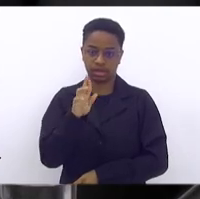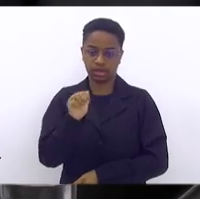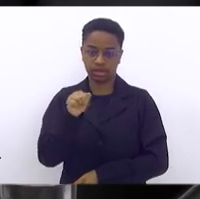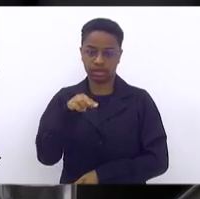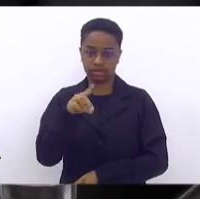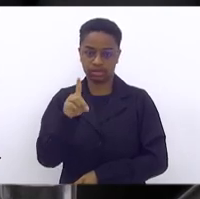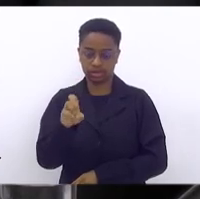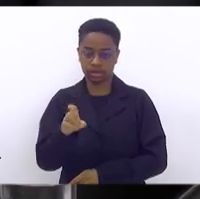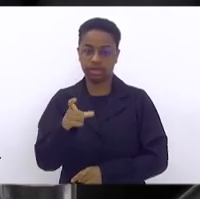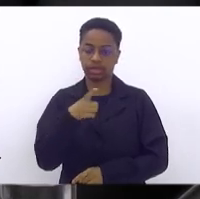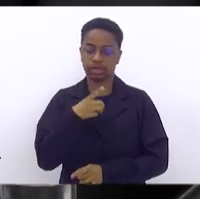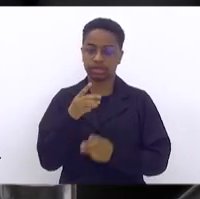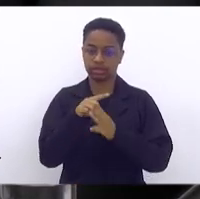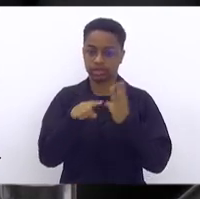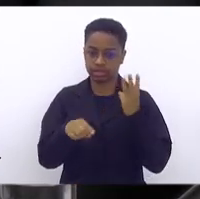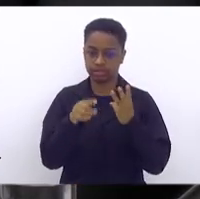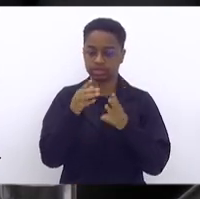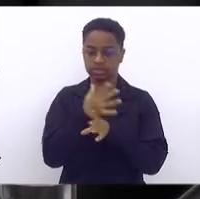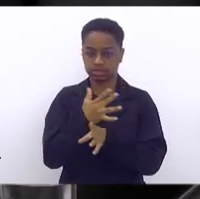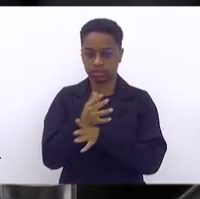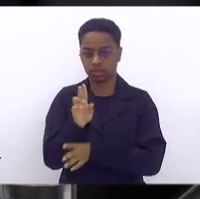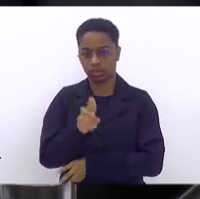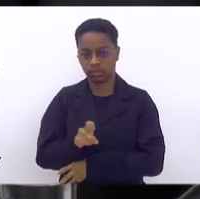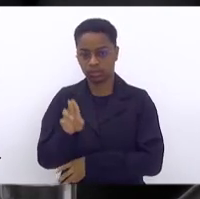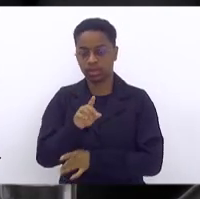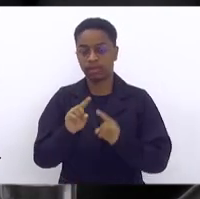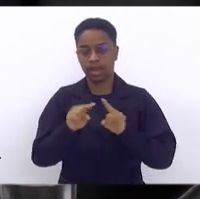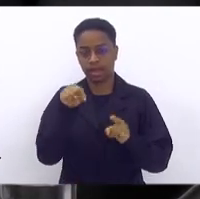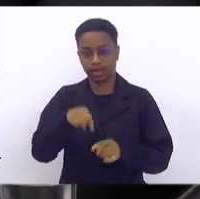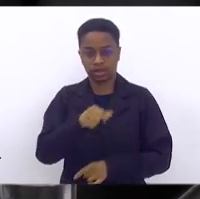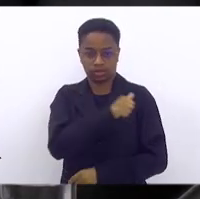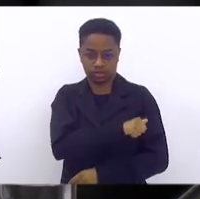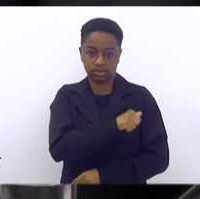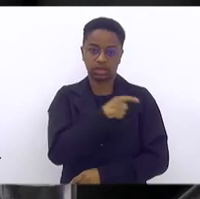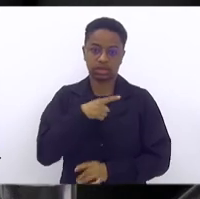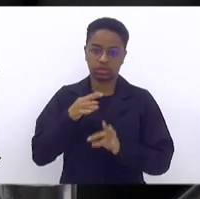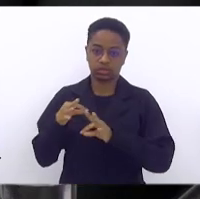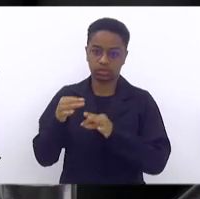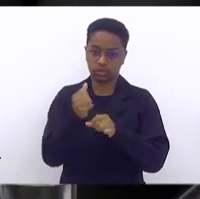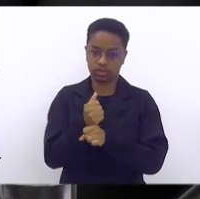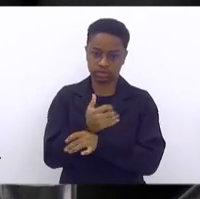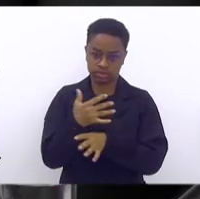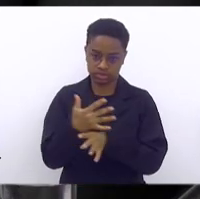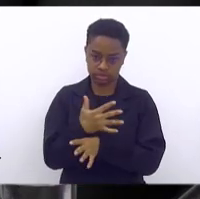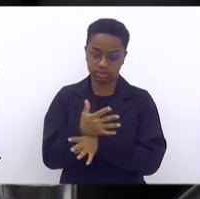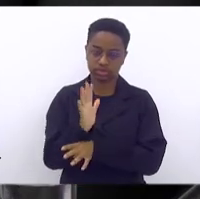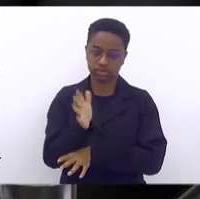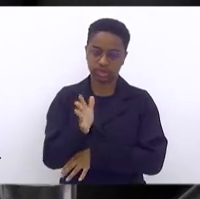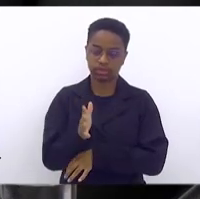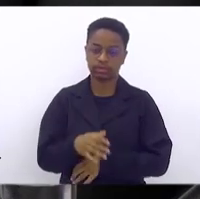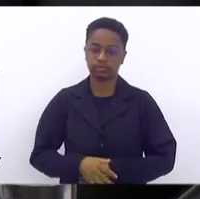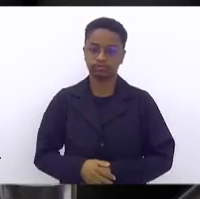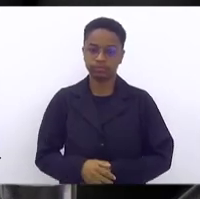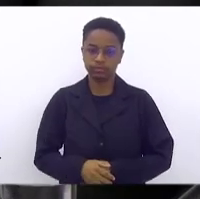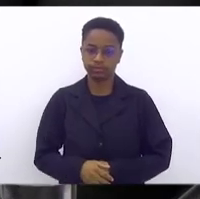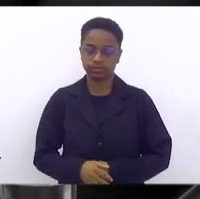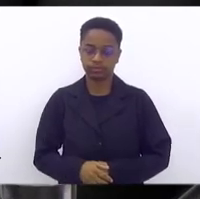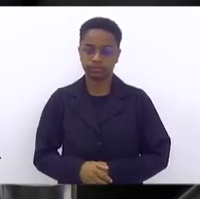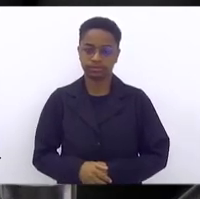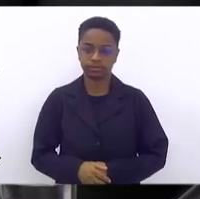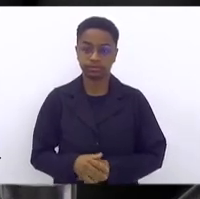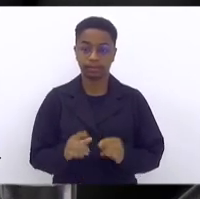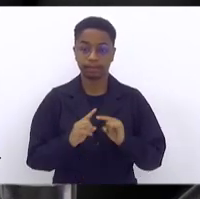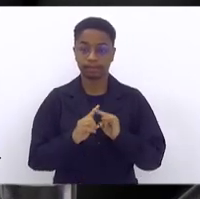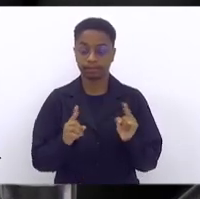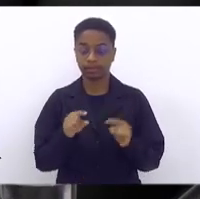abrangidas pelo aplicativo. O estado do Rio já está nos 92 municípios, né, já está em toda a região, então está bem mais abrangente. Mas